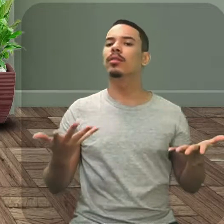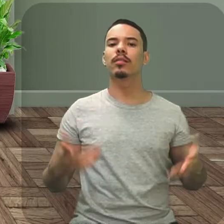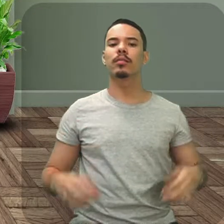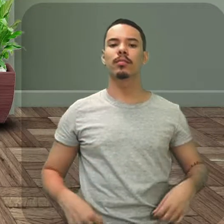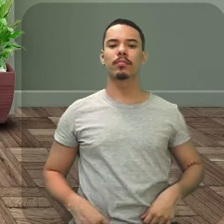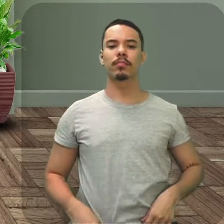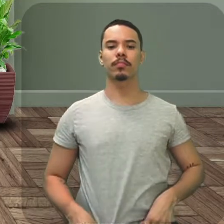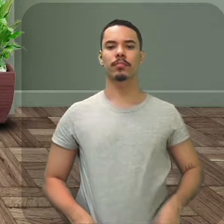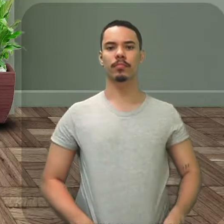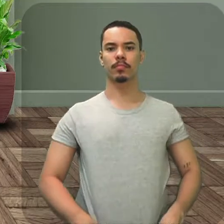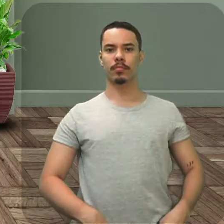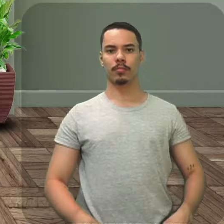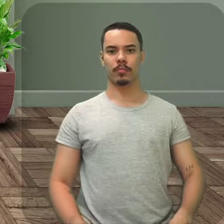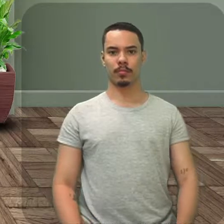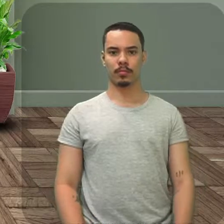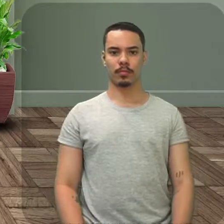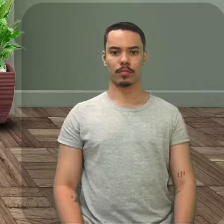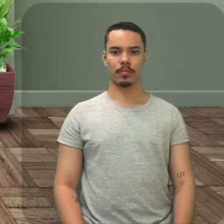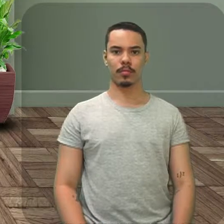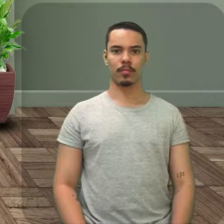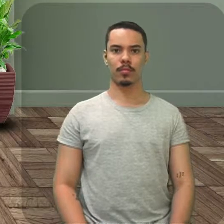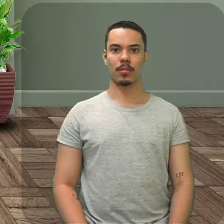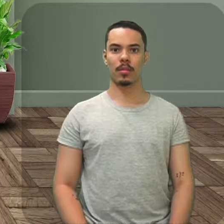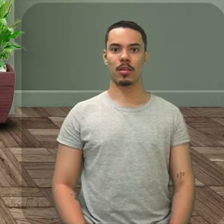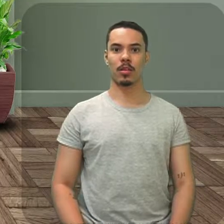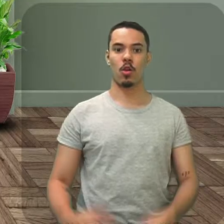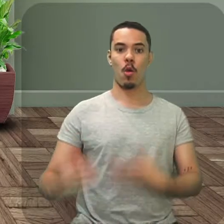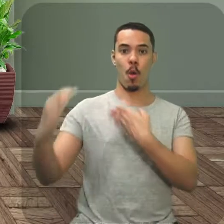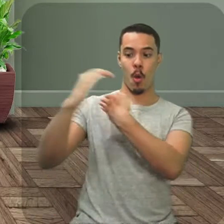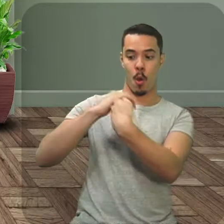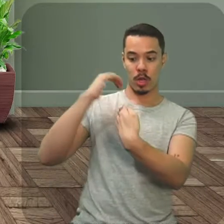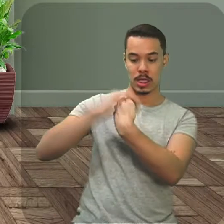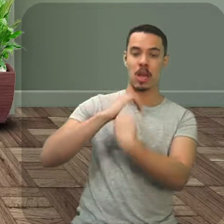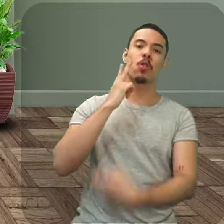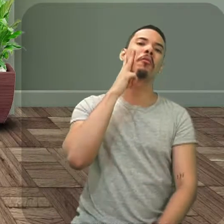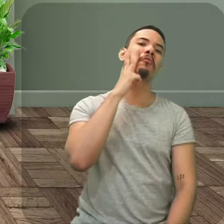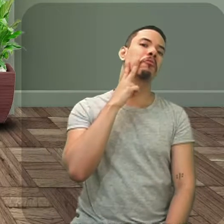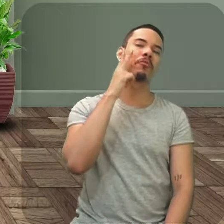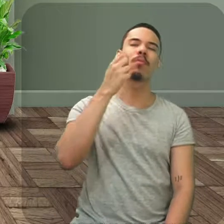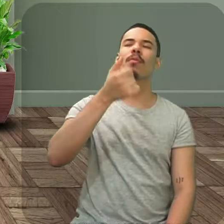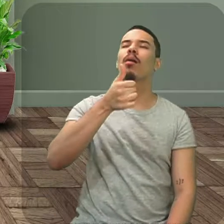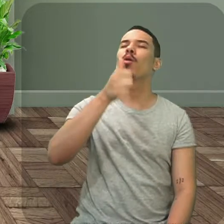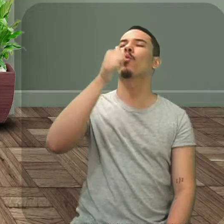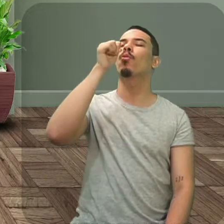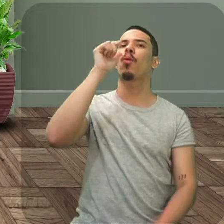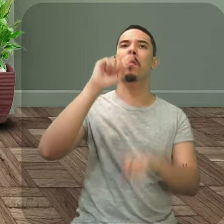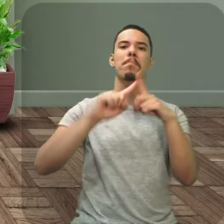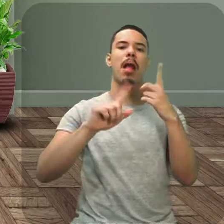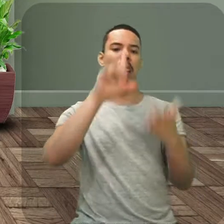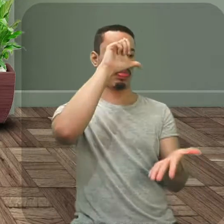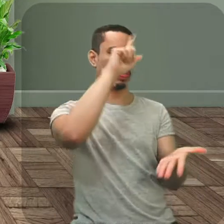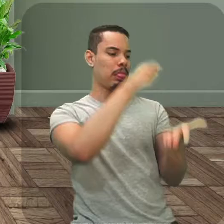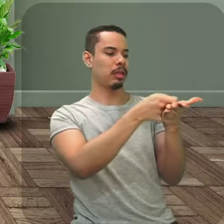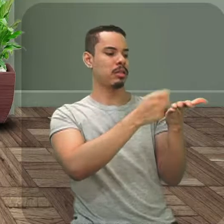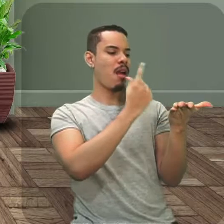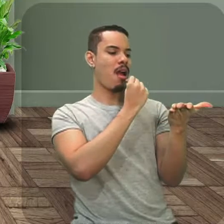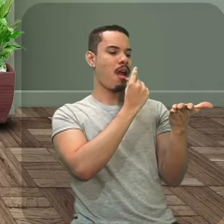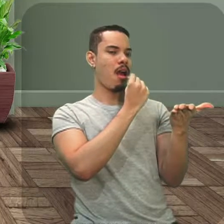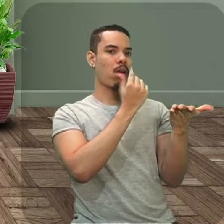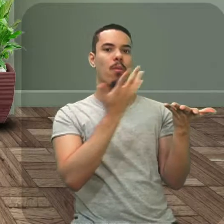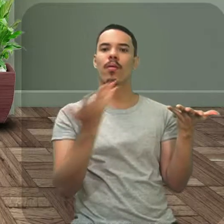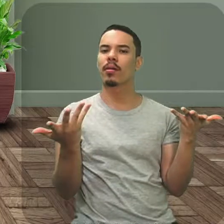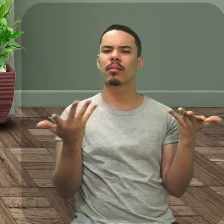isso e toma conselho conselho com vinho mas toma decisões com a água